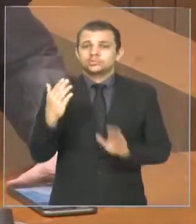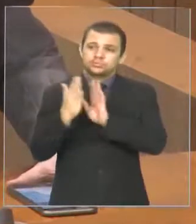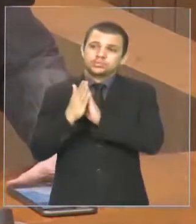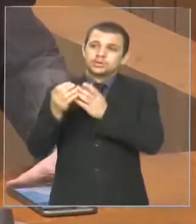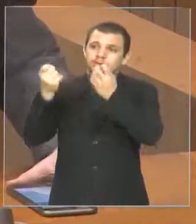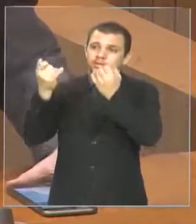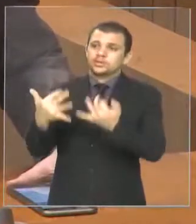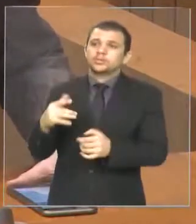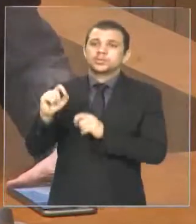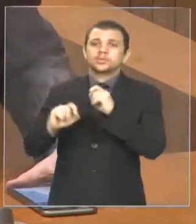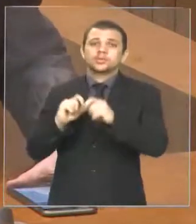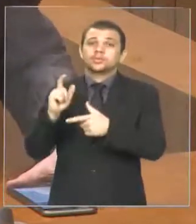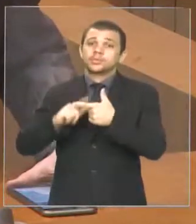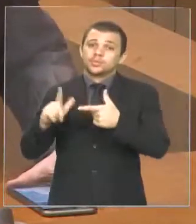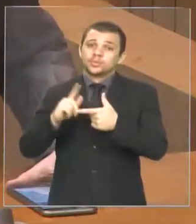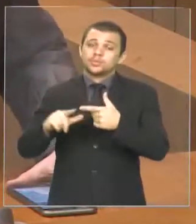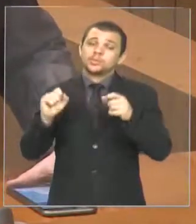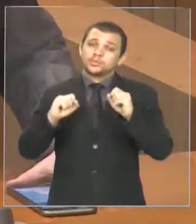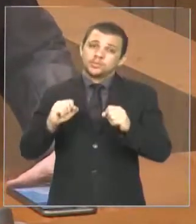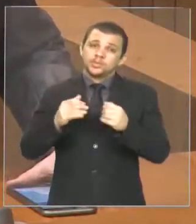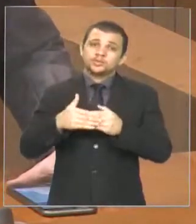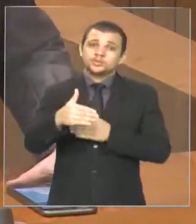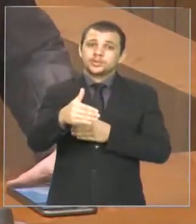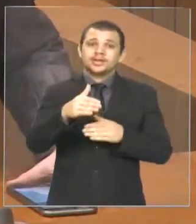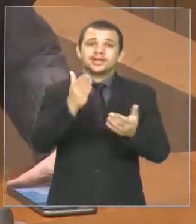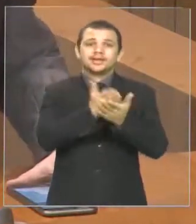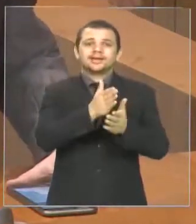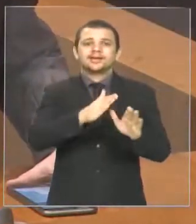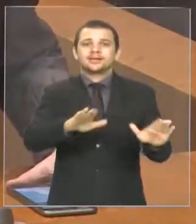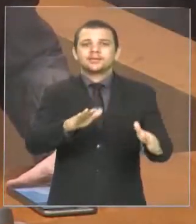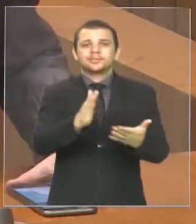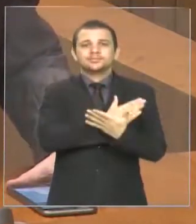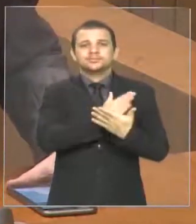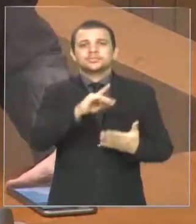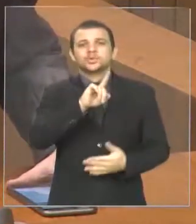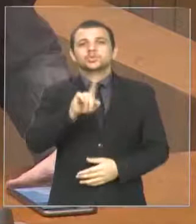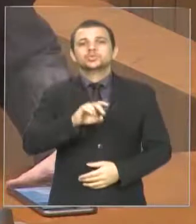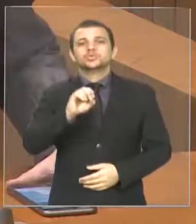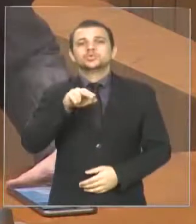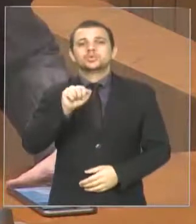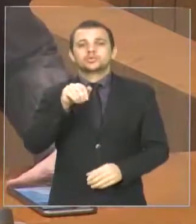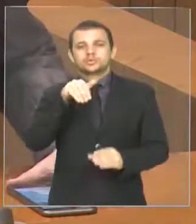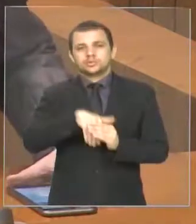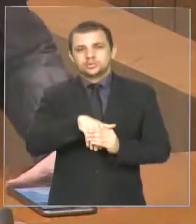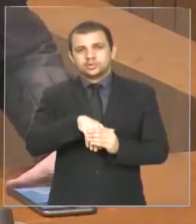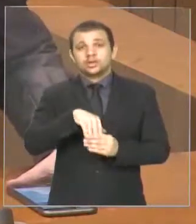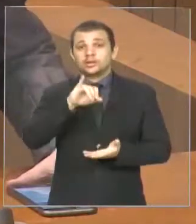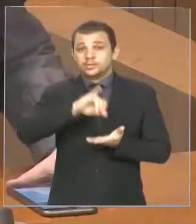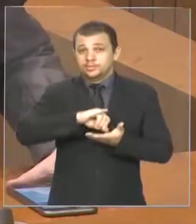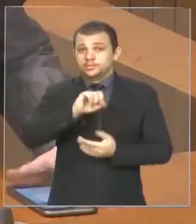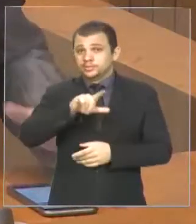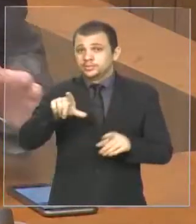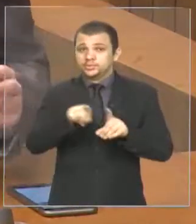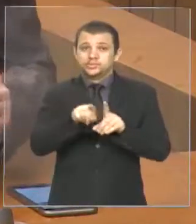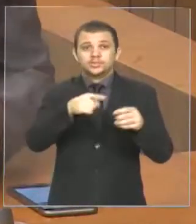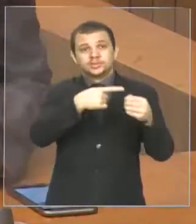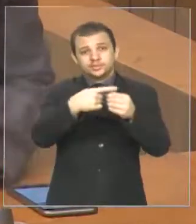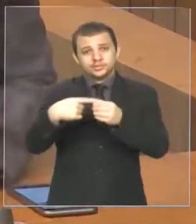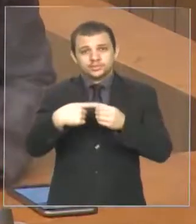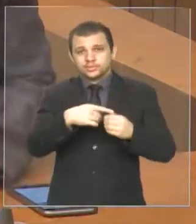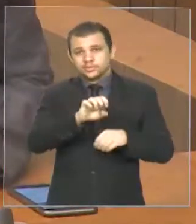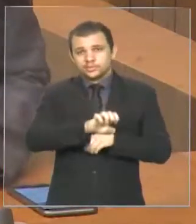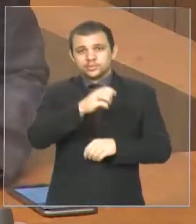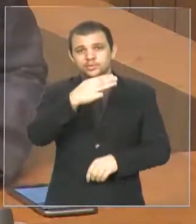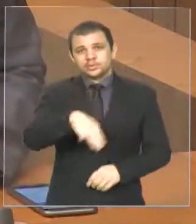de várias zonas eleitorais na capital e no interior do Maranhão. Uma audiência, deputado Brade, Vossa